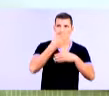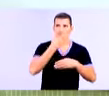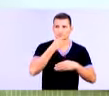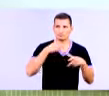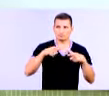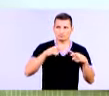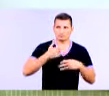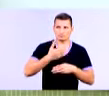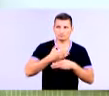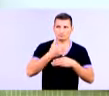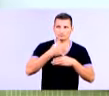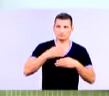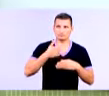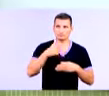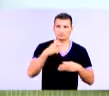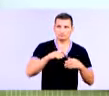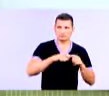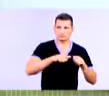né? Um